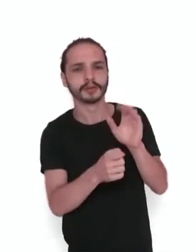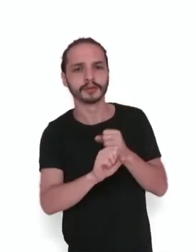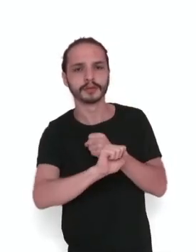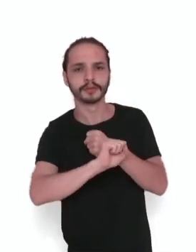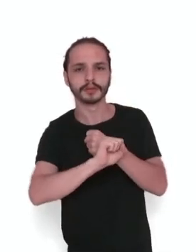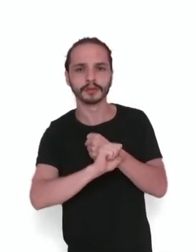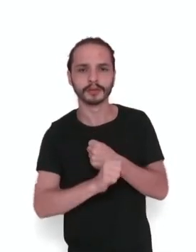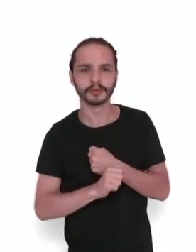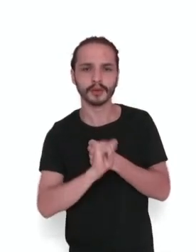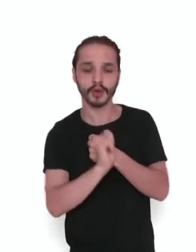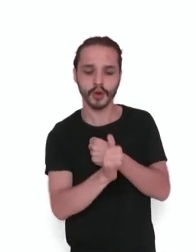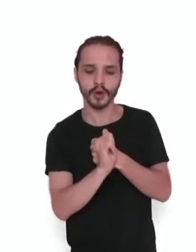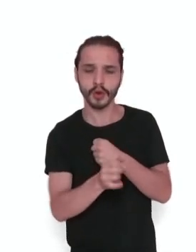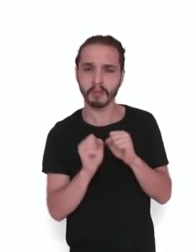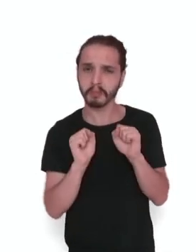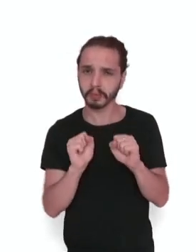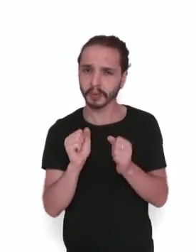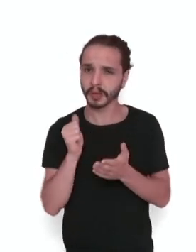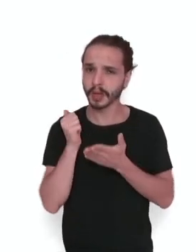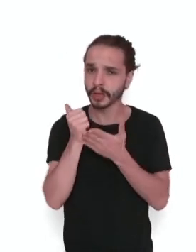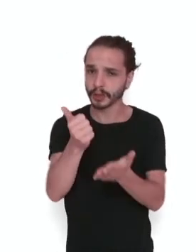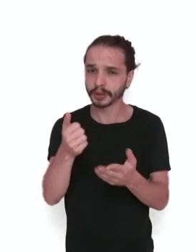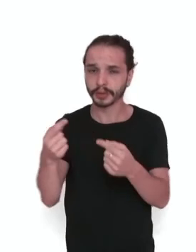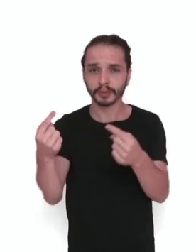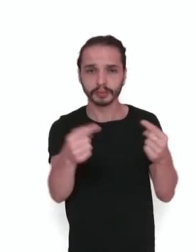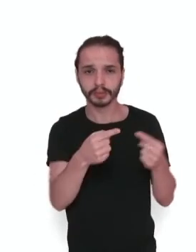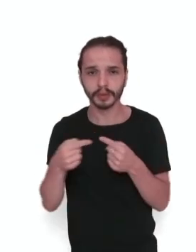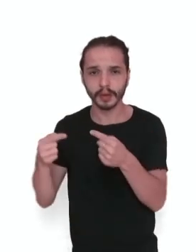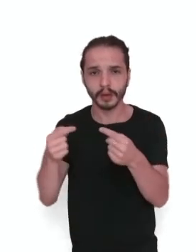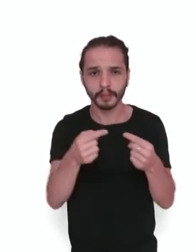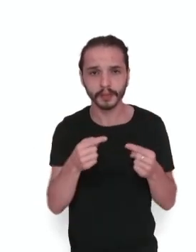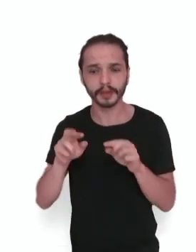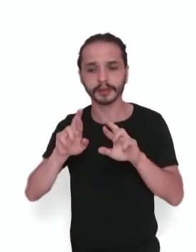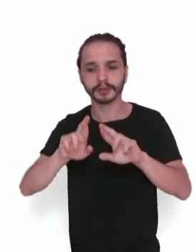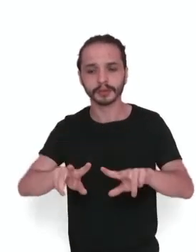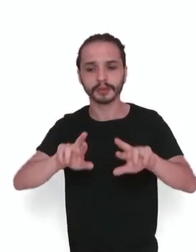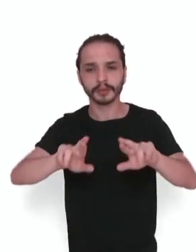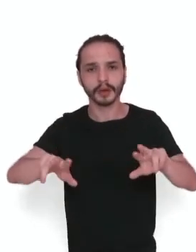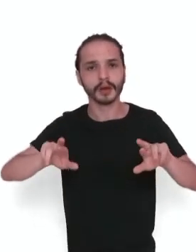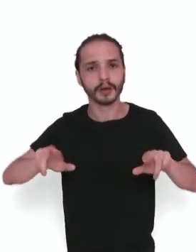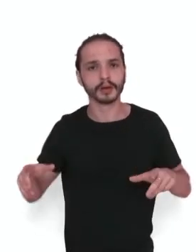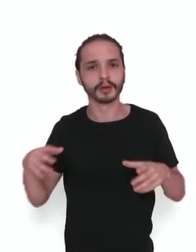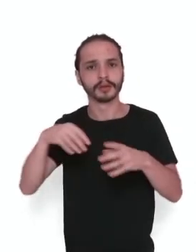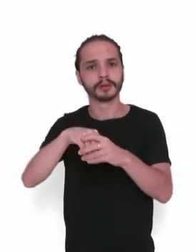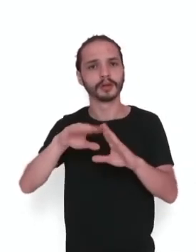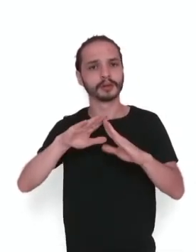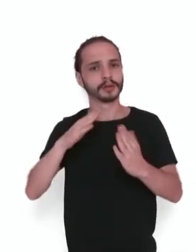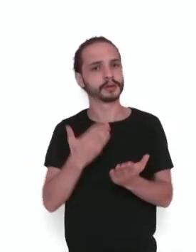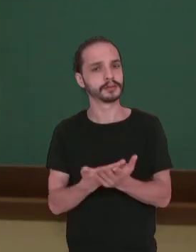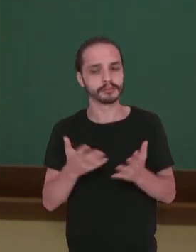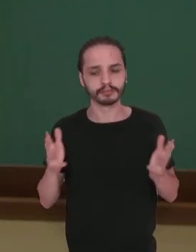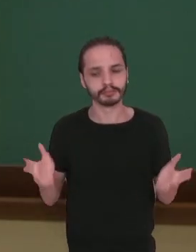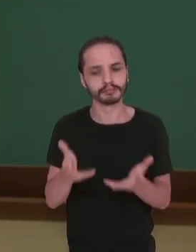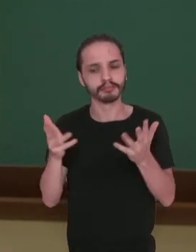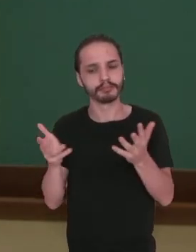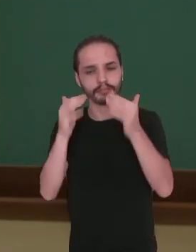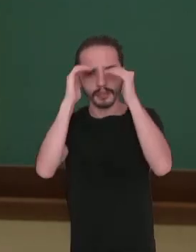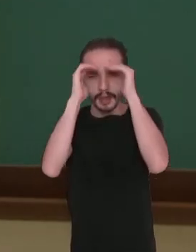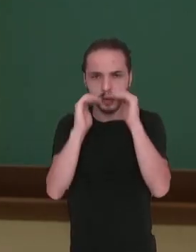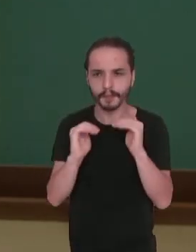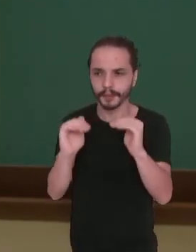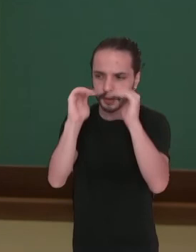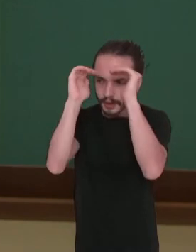leu, podem contribuir para o debate sobre as diferenças na escola e estimular o respeito ao